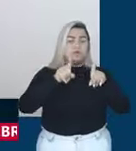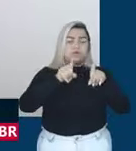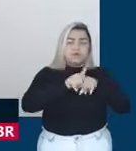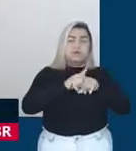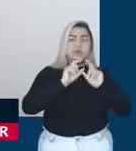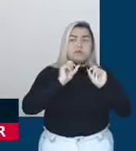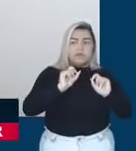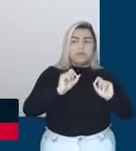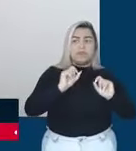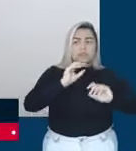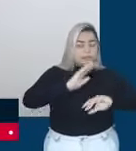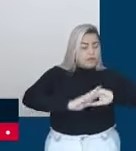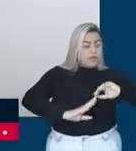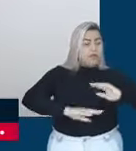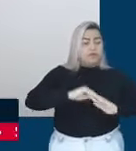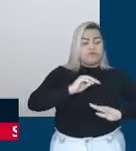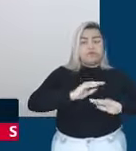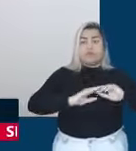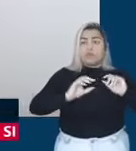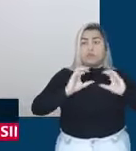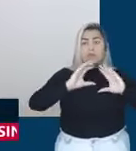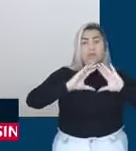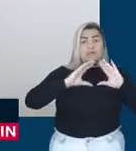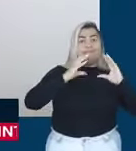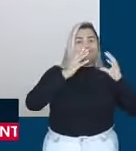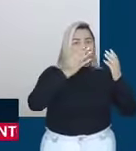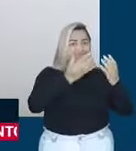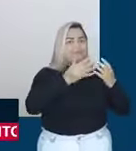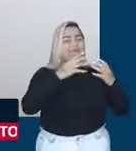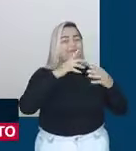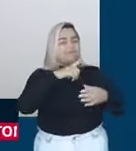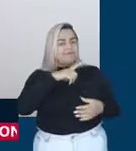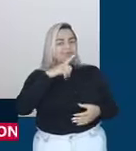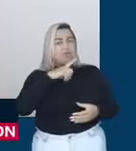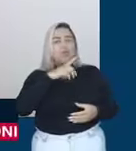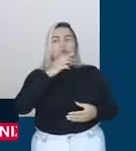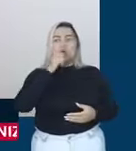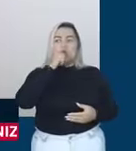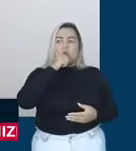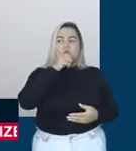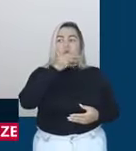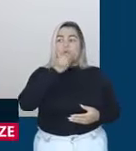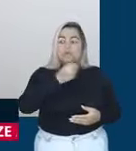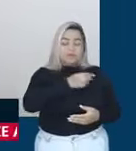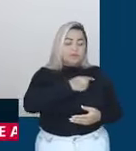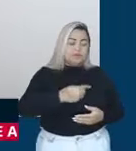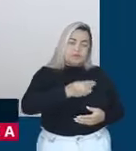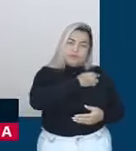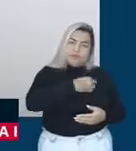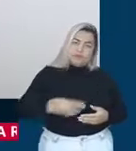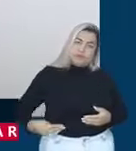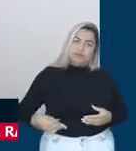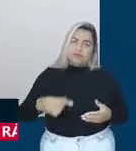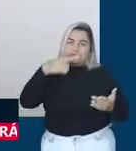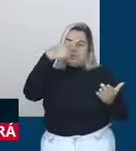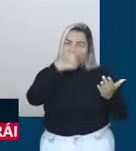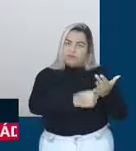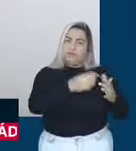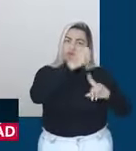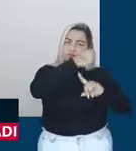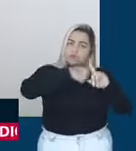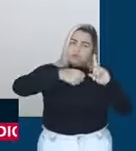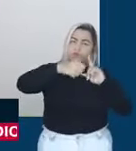prestigiar a comissão. Para a comissão é muito bom receber ministros que têm compromisso, né, com o